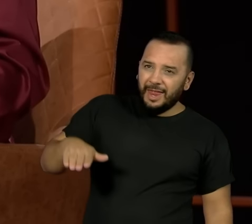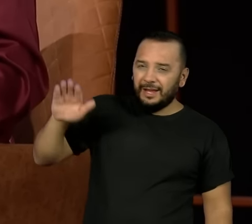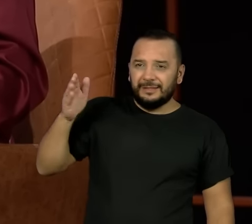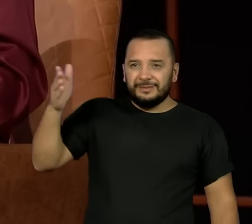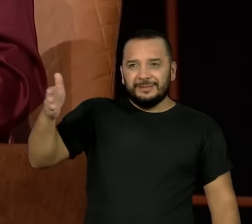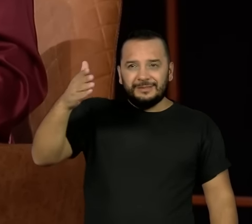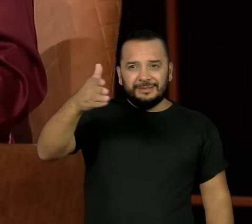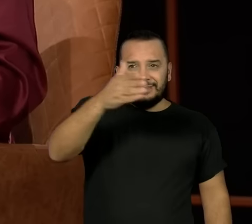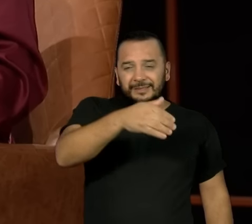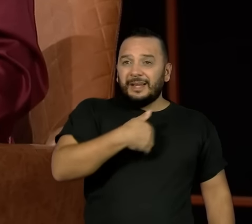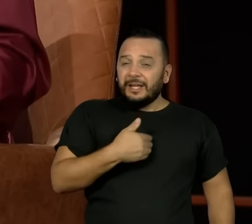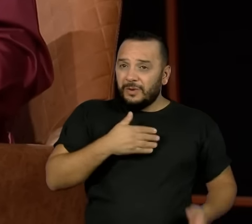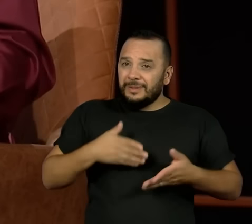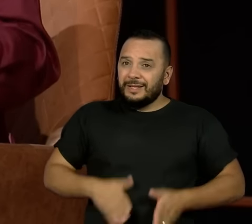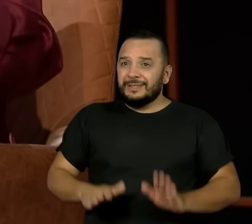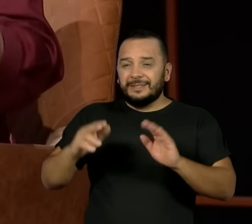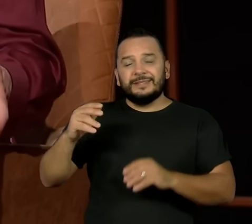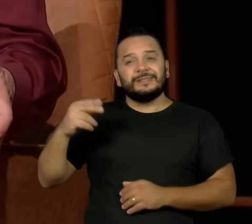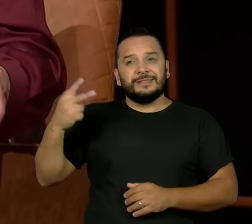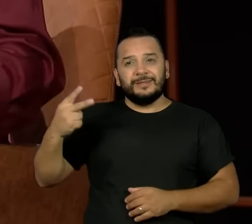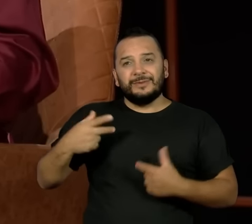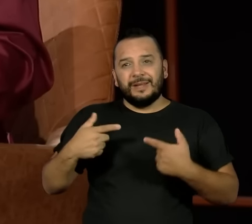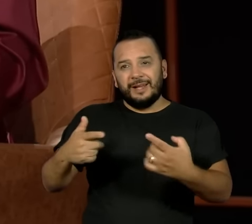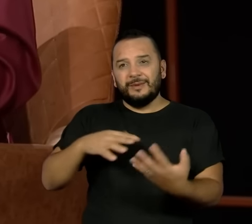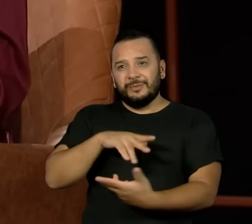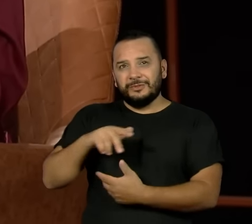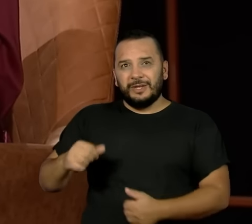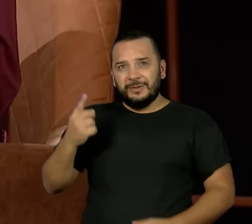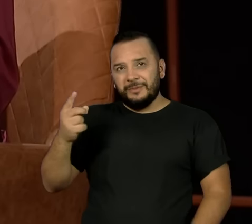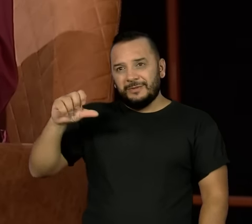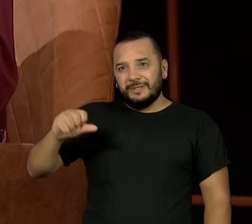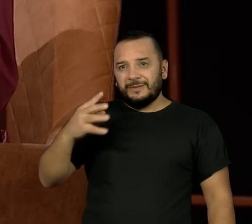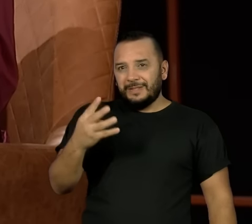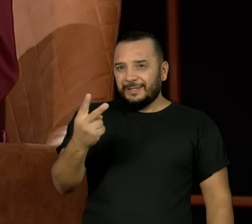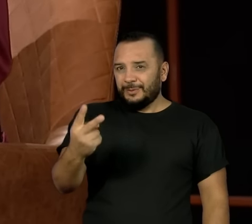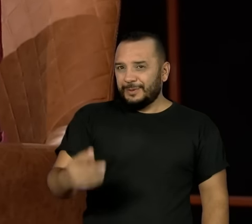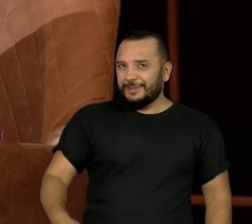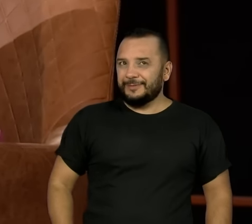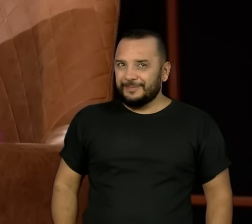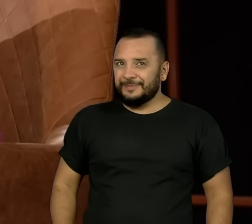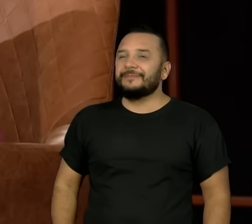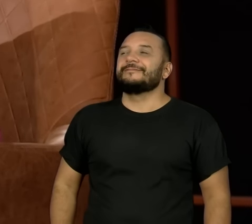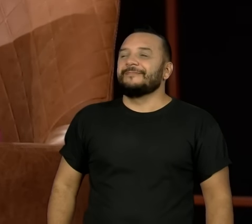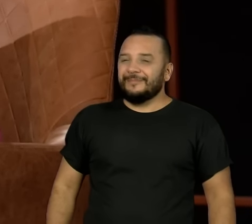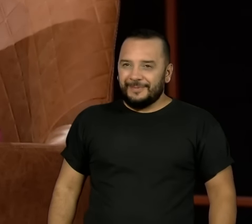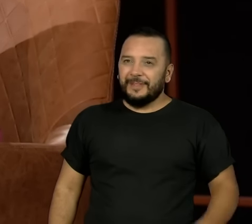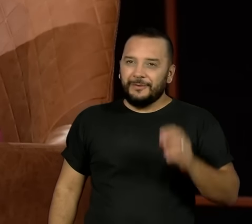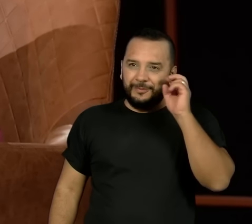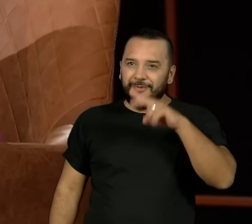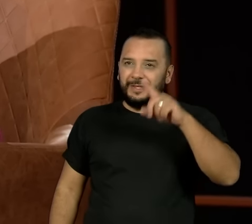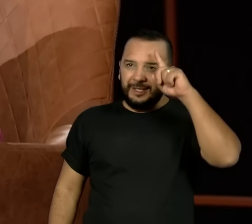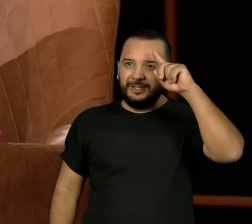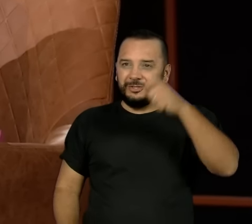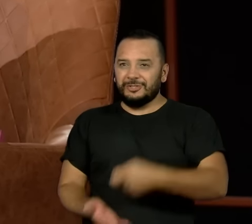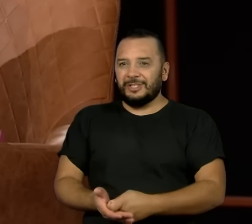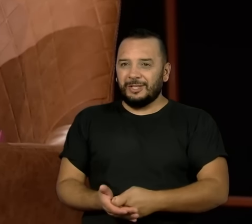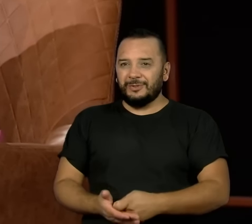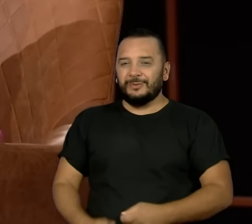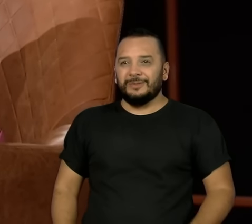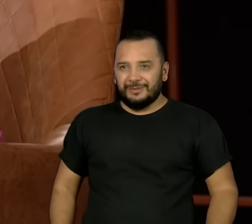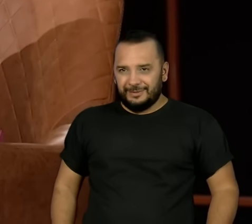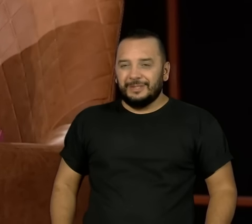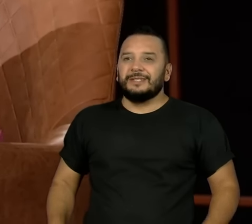Guerra Mundial. Nasci em 42, durante a Segunda Guerra. Tá? Passei por toda a ditadura militar.